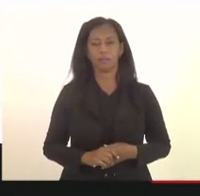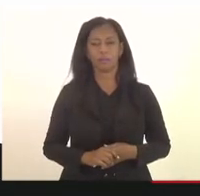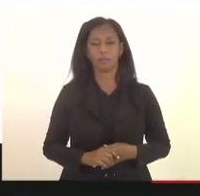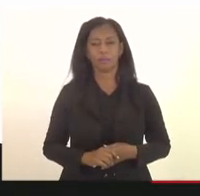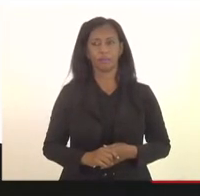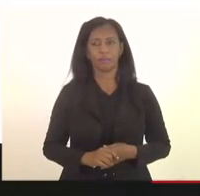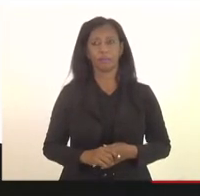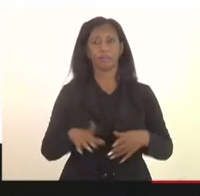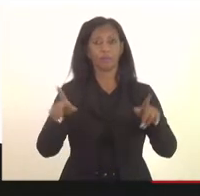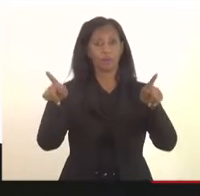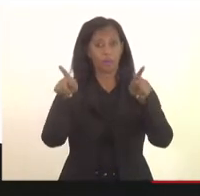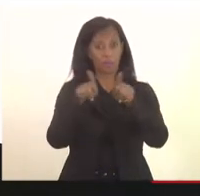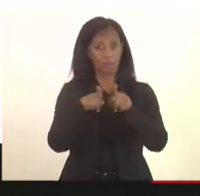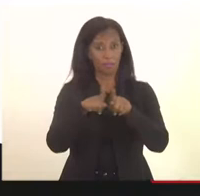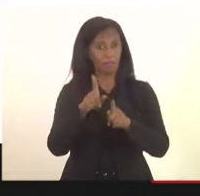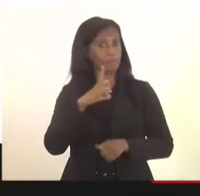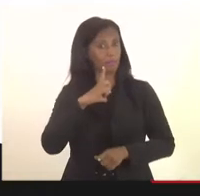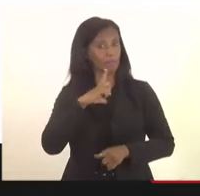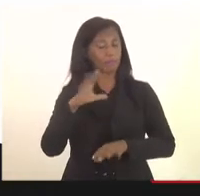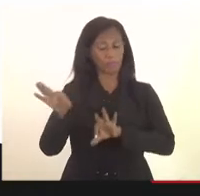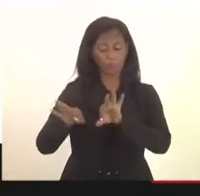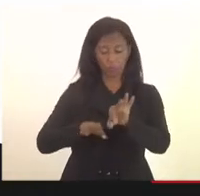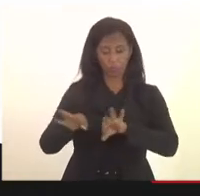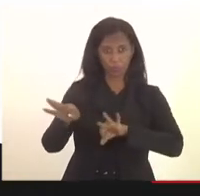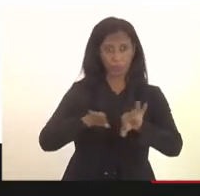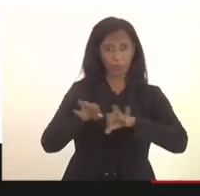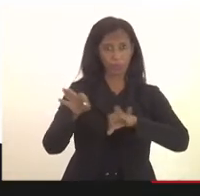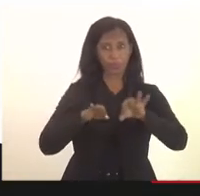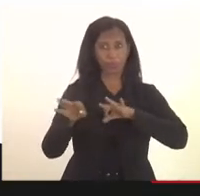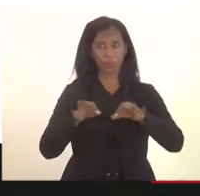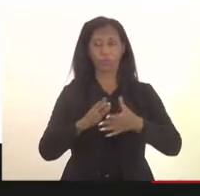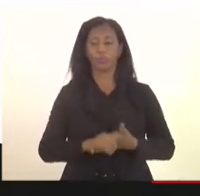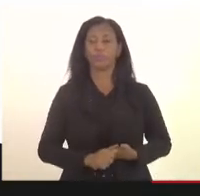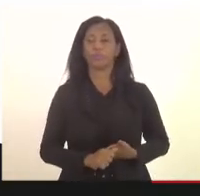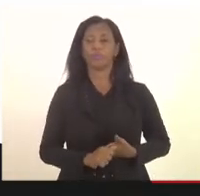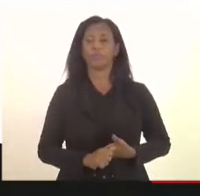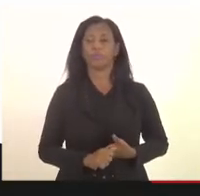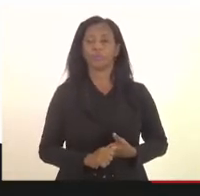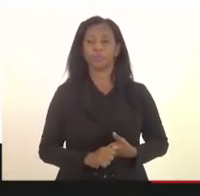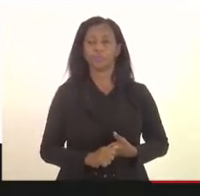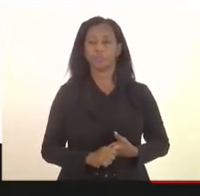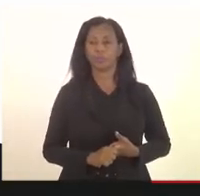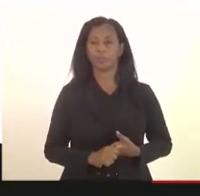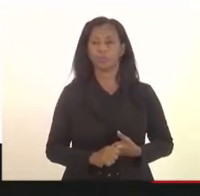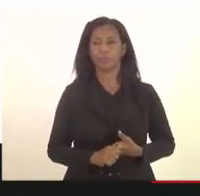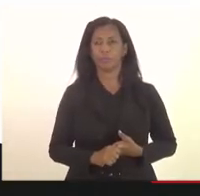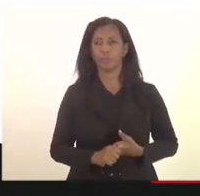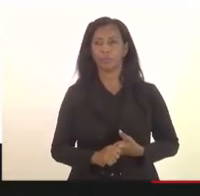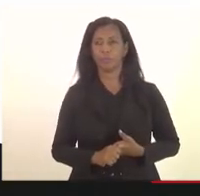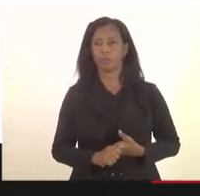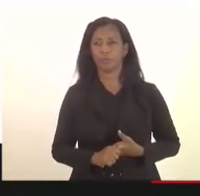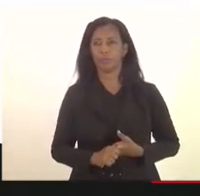Também temos projetos ligados a hidrogênio, né? Tanto hidrogênio verde como azul.